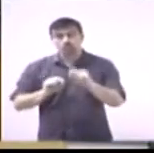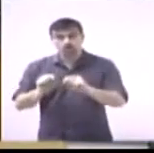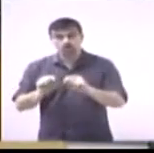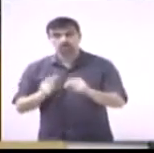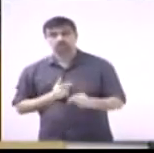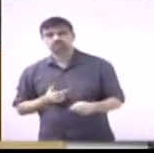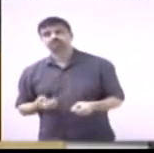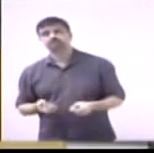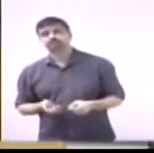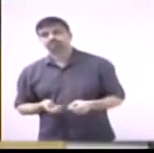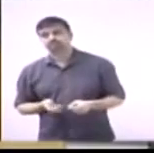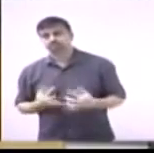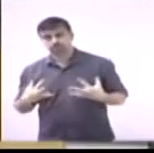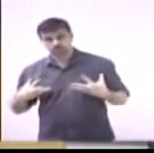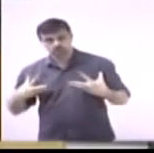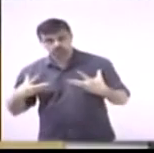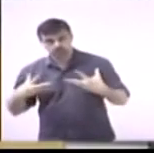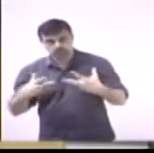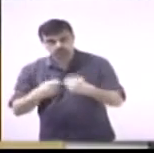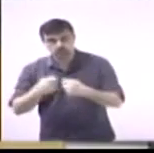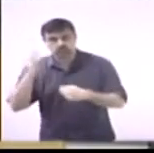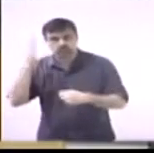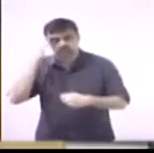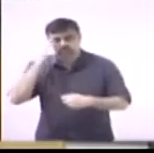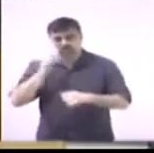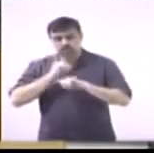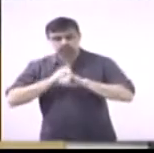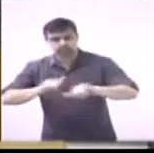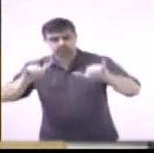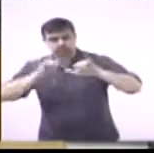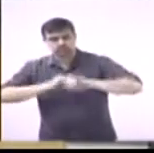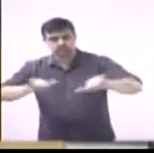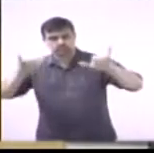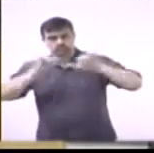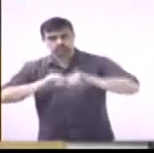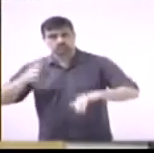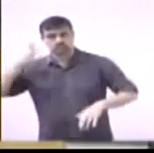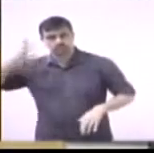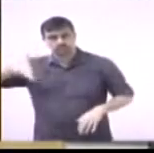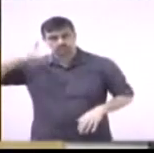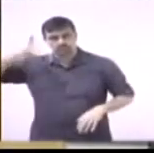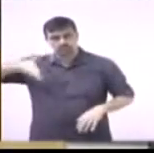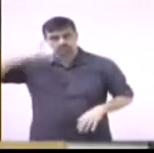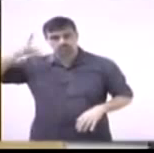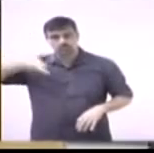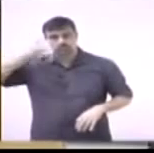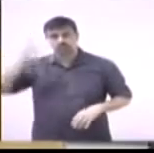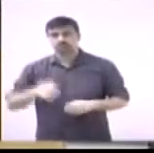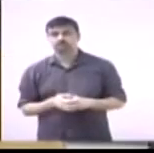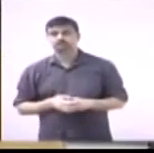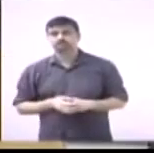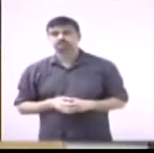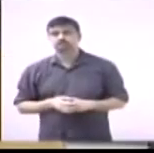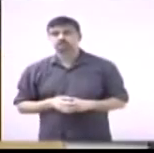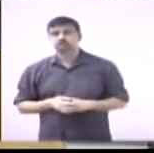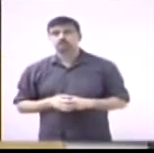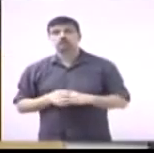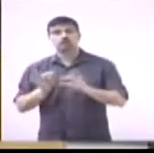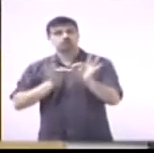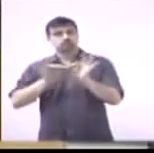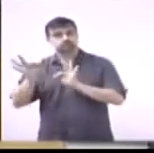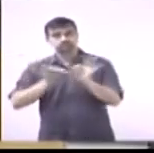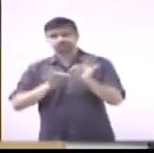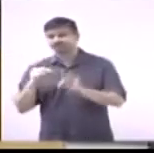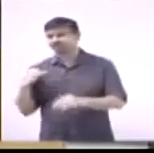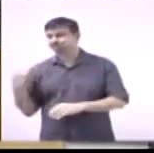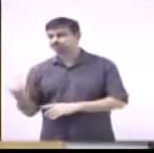né? Como todos já discursaram, um projeto de grande